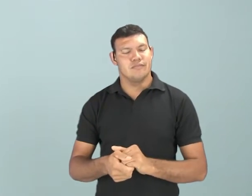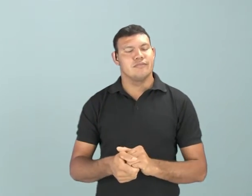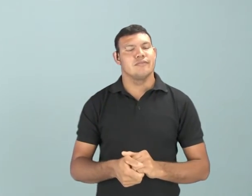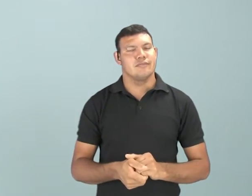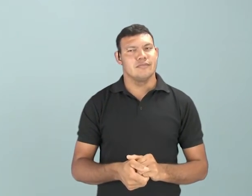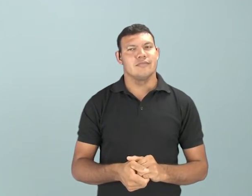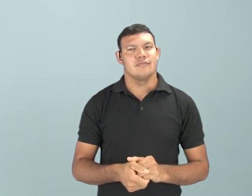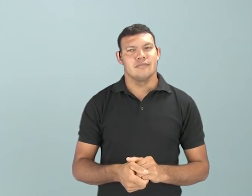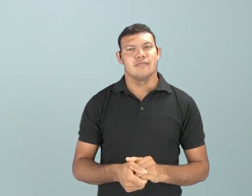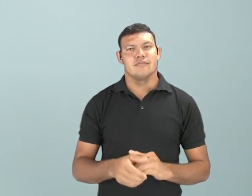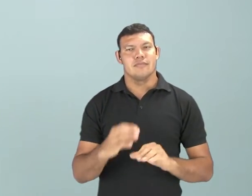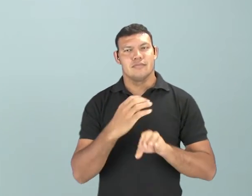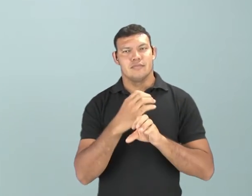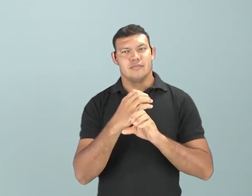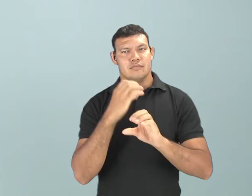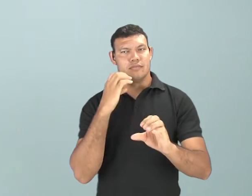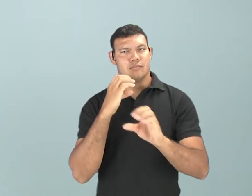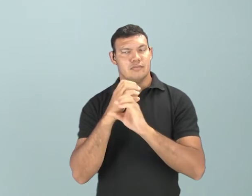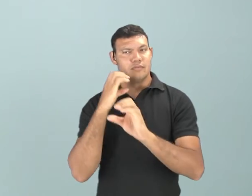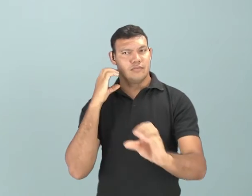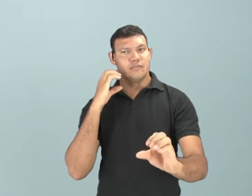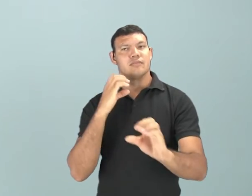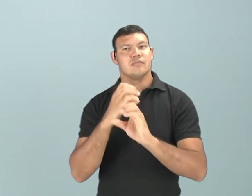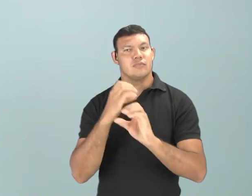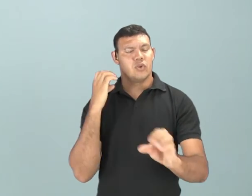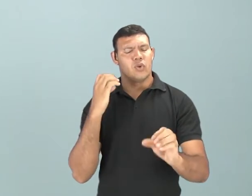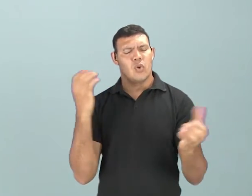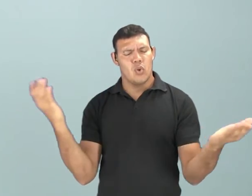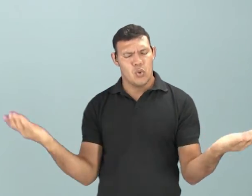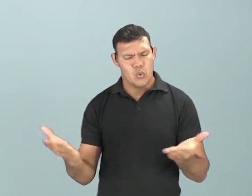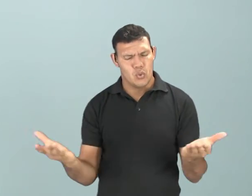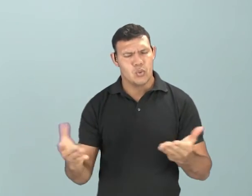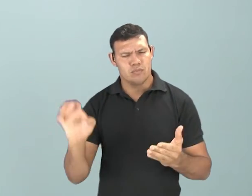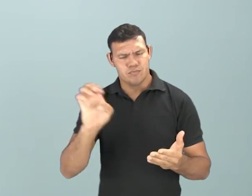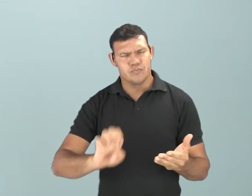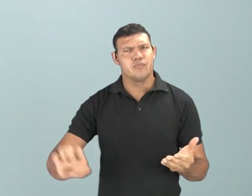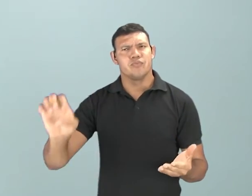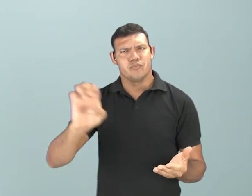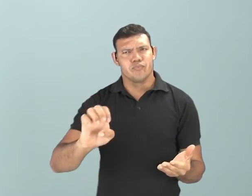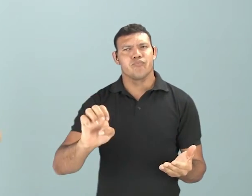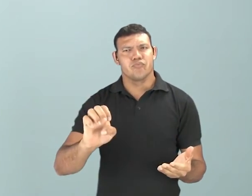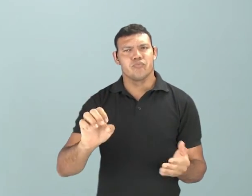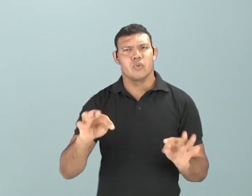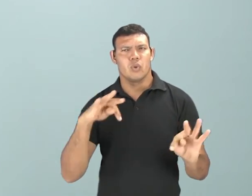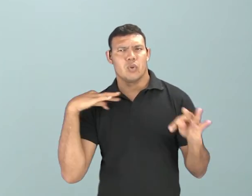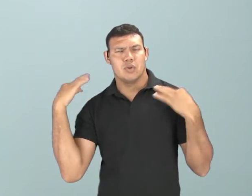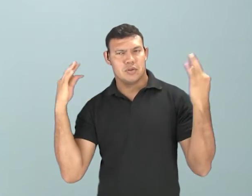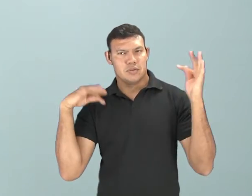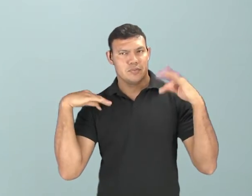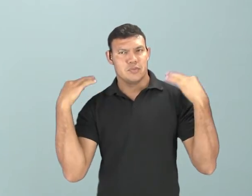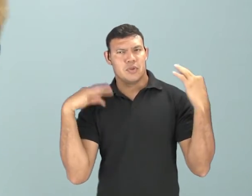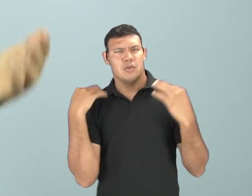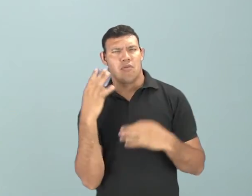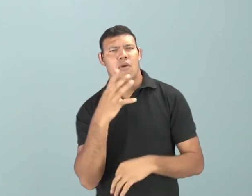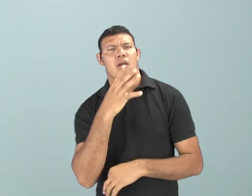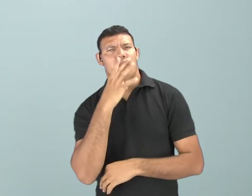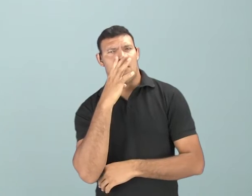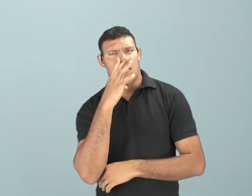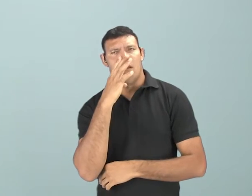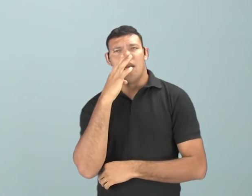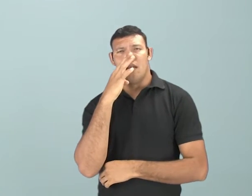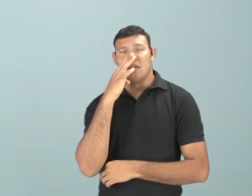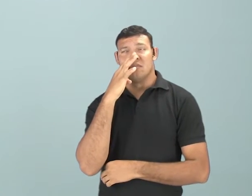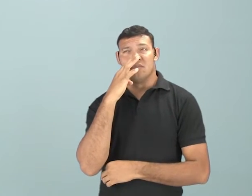da engenharia europeia e que até hoje permanece como uma forma de turismo para conhecer como é que foi essa